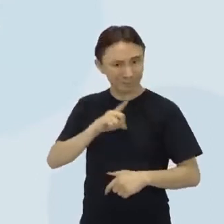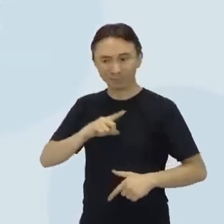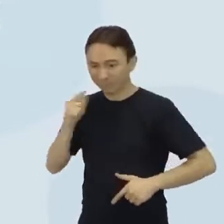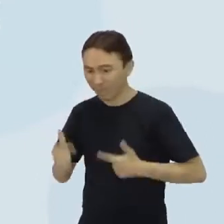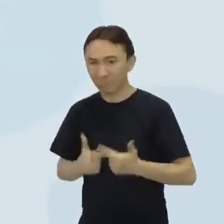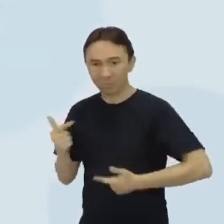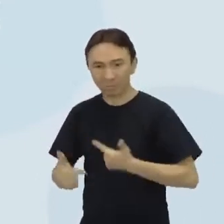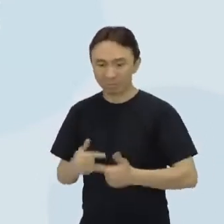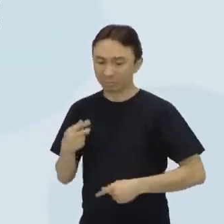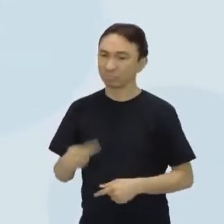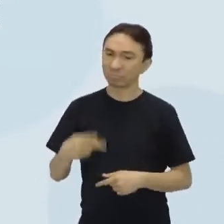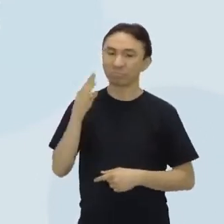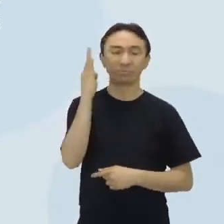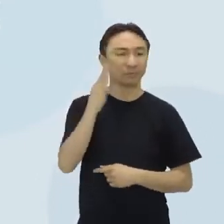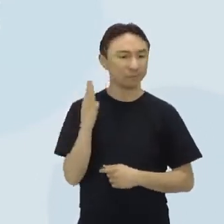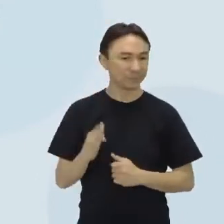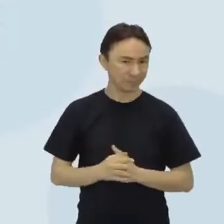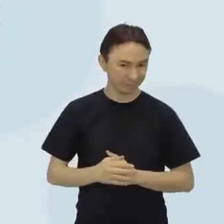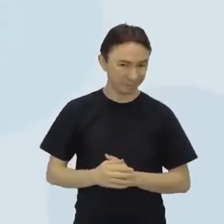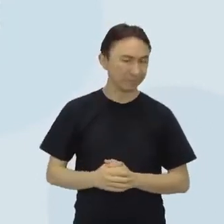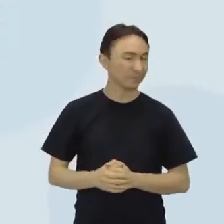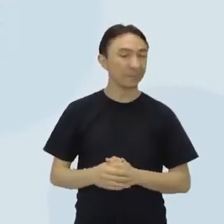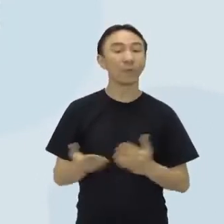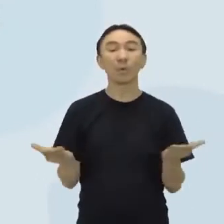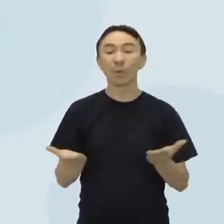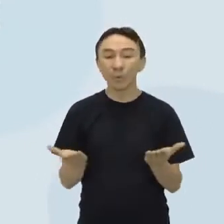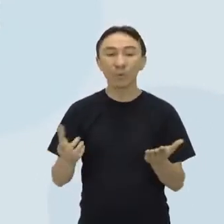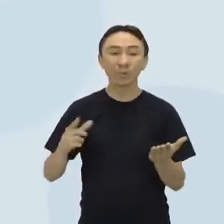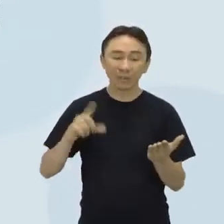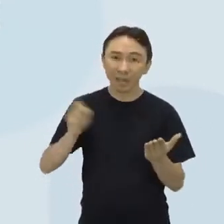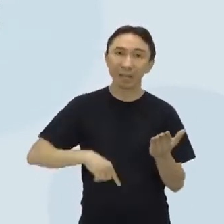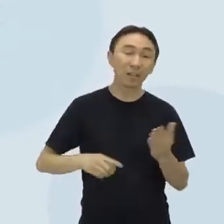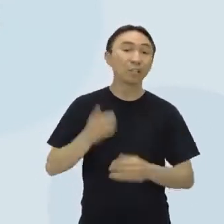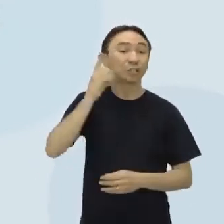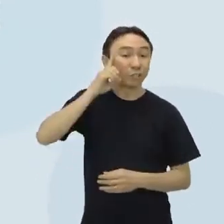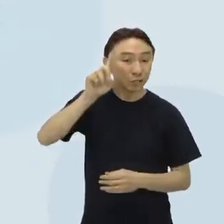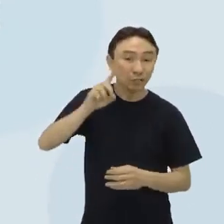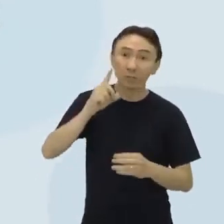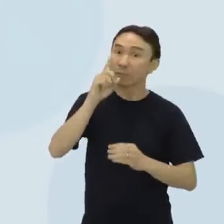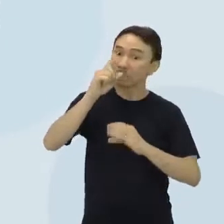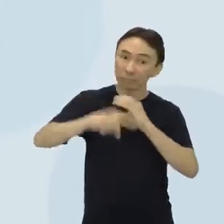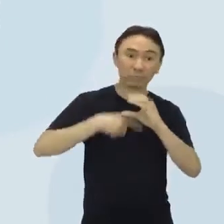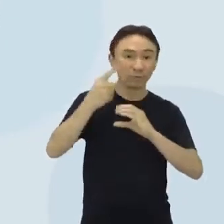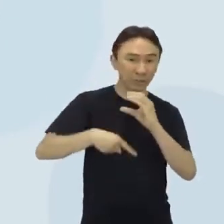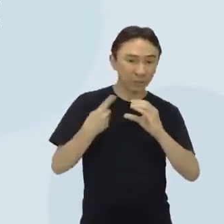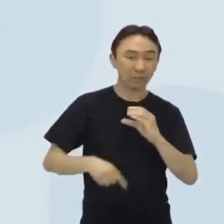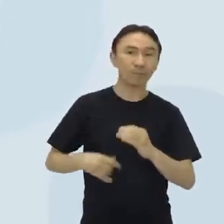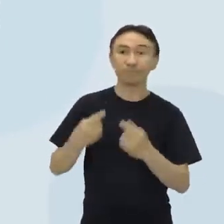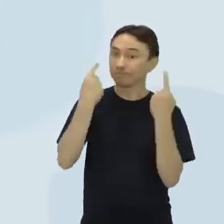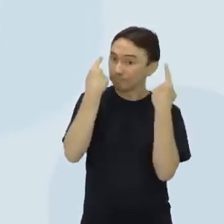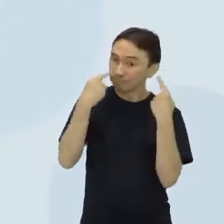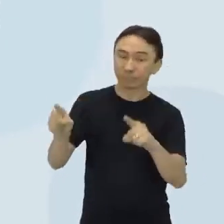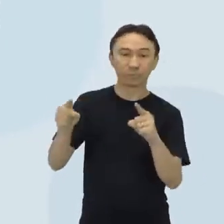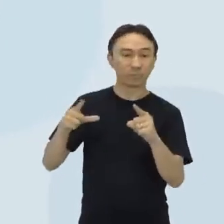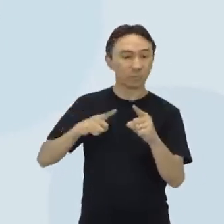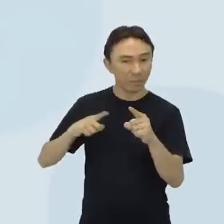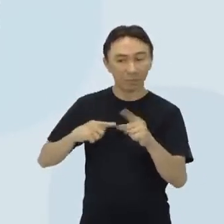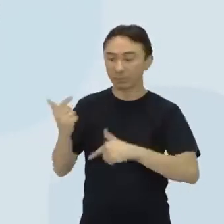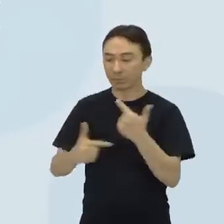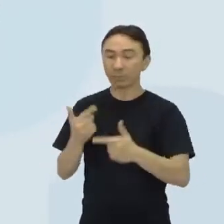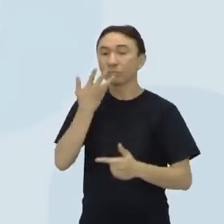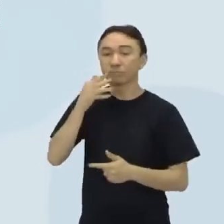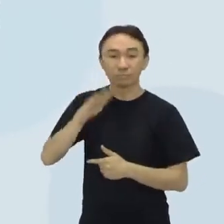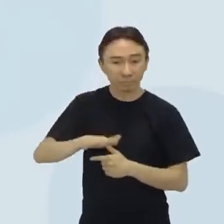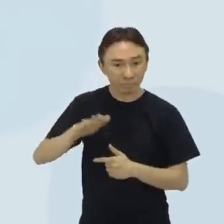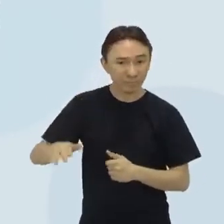reportagem. Hoje é o Dia Mundial contra o Trabalho Infantil. No Brasil, atividades remuneradas de crianças